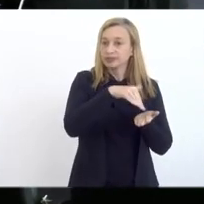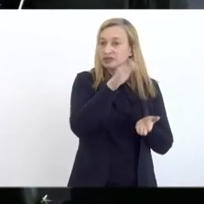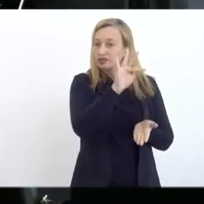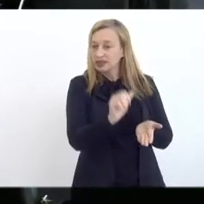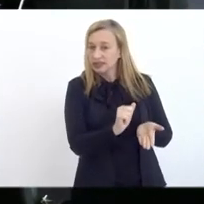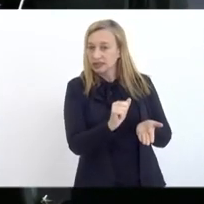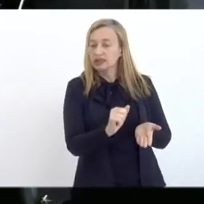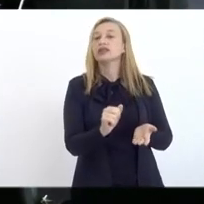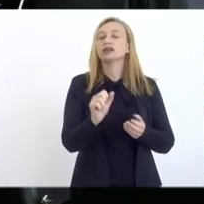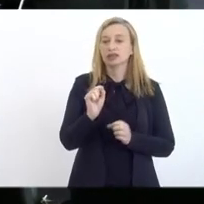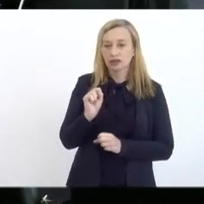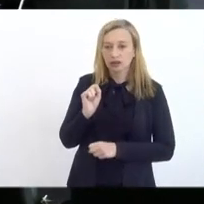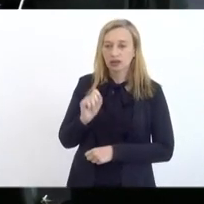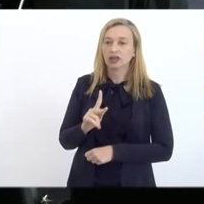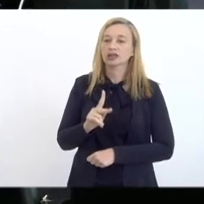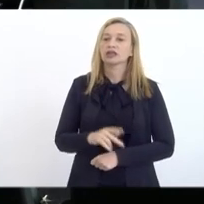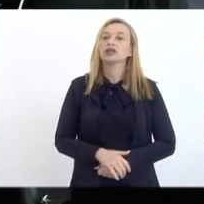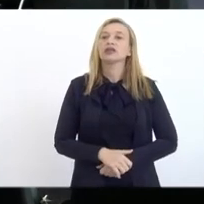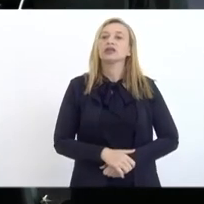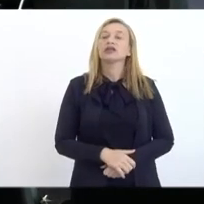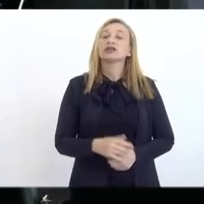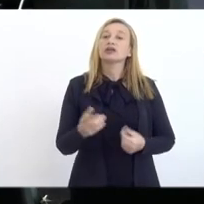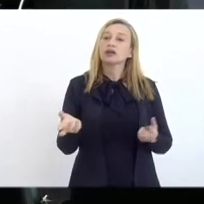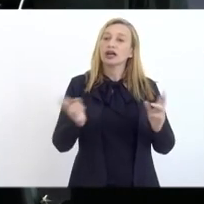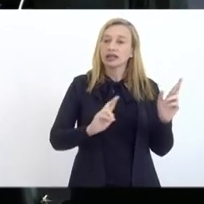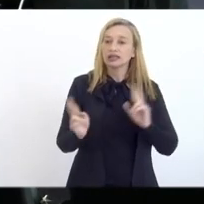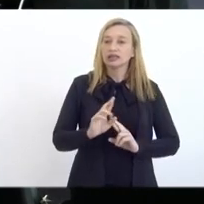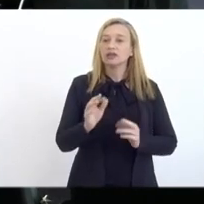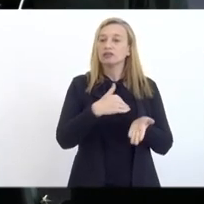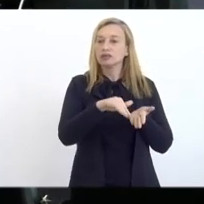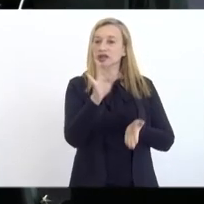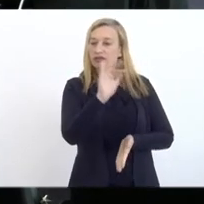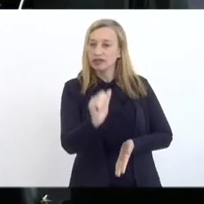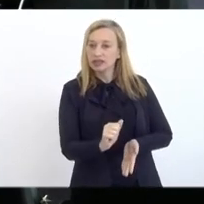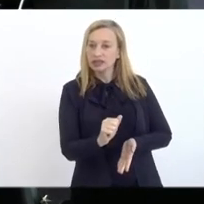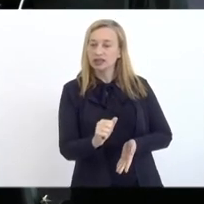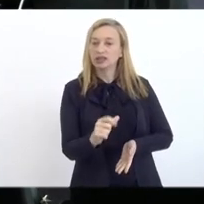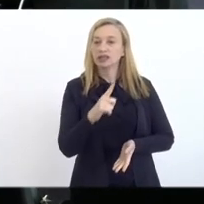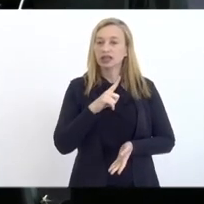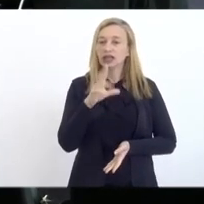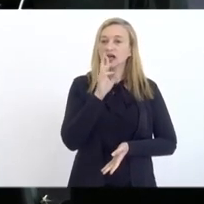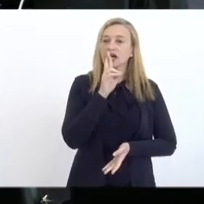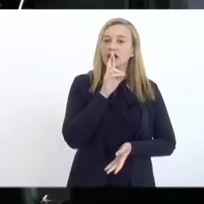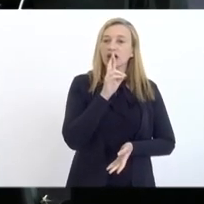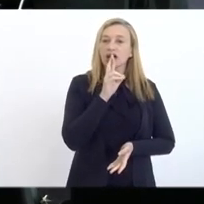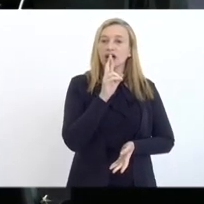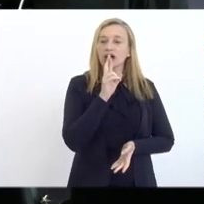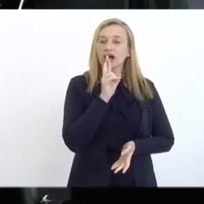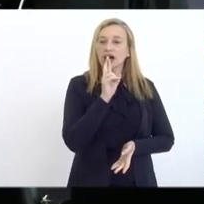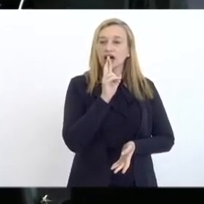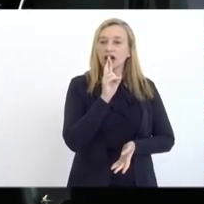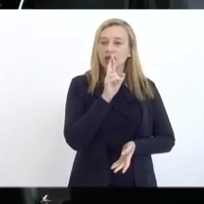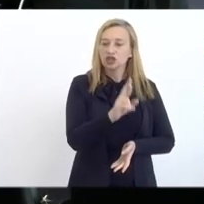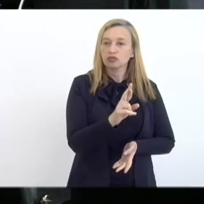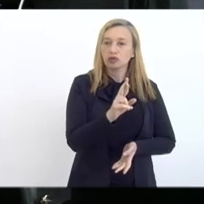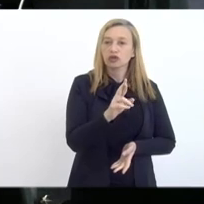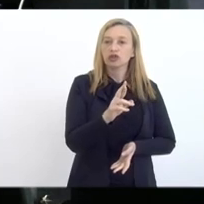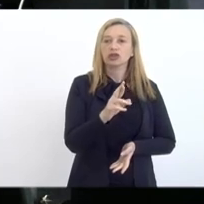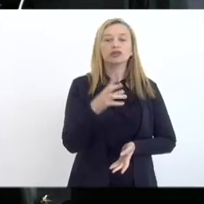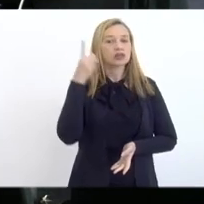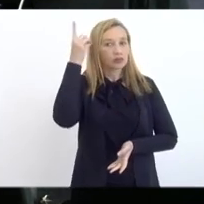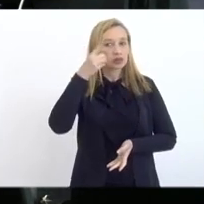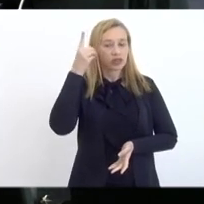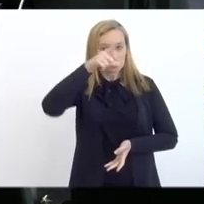Previdência? Fazenda. Então, Fazenda, vamos falar isso. Em relação à Fazenda, até porque tem um encaminhamento do deputado Luiz Paulo, depois passo a palavra para o Rio Previdência, a gente discute o